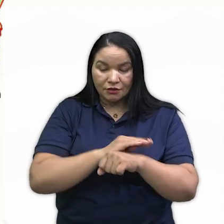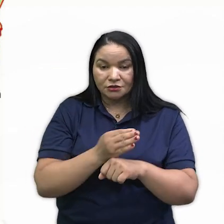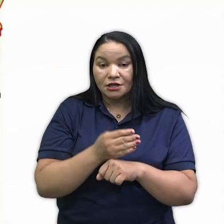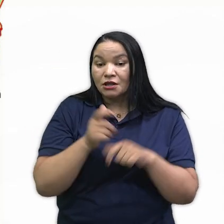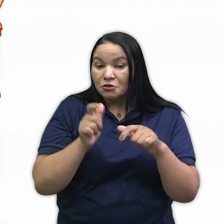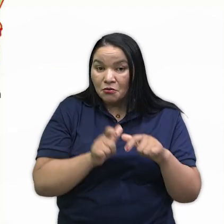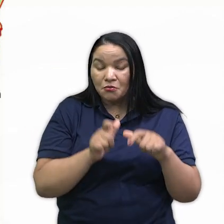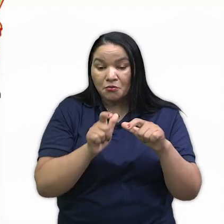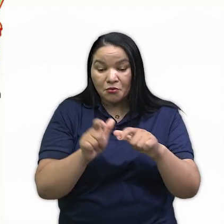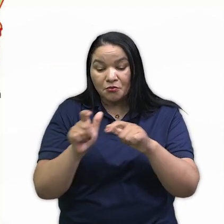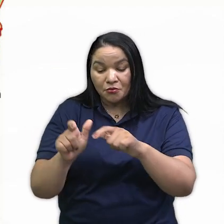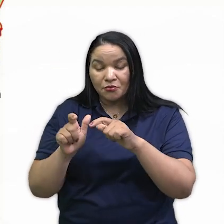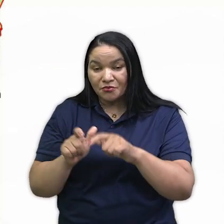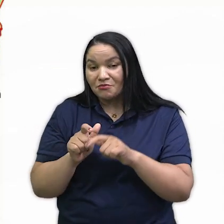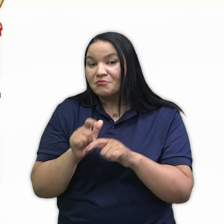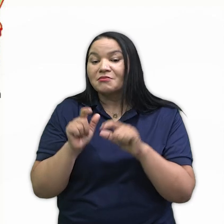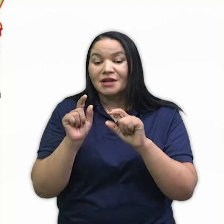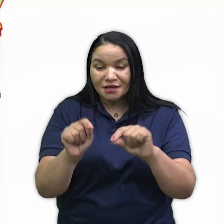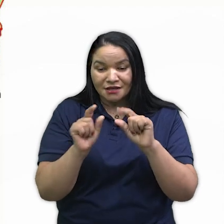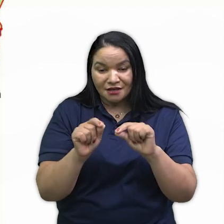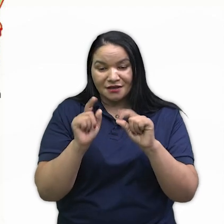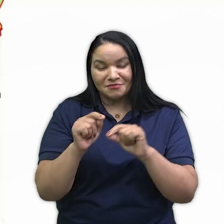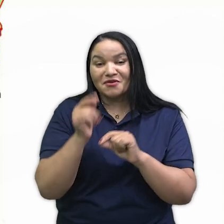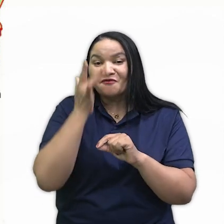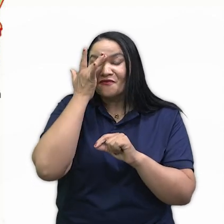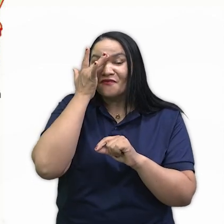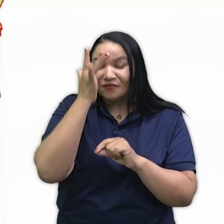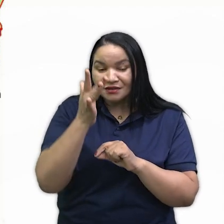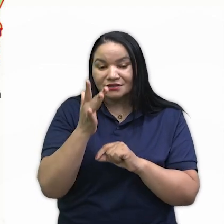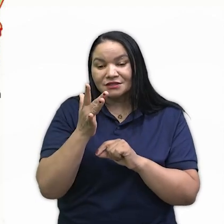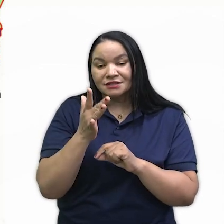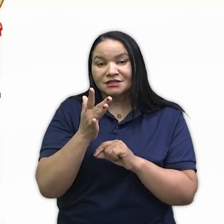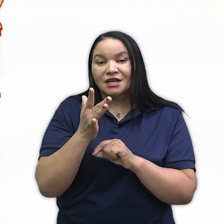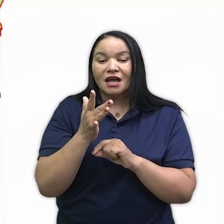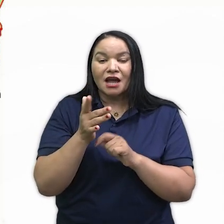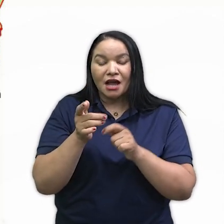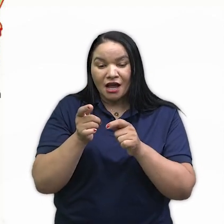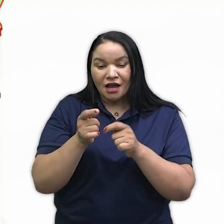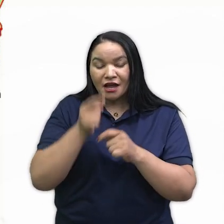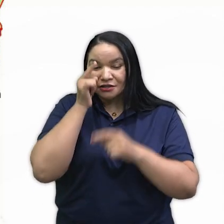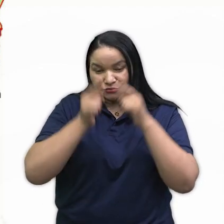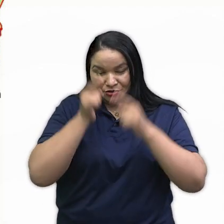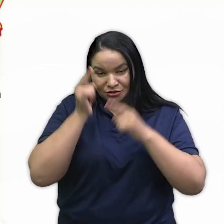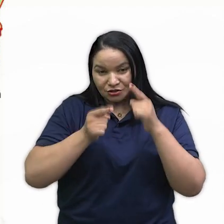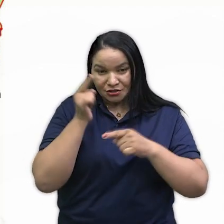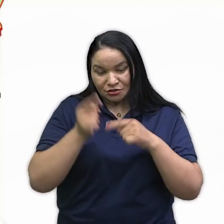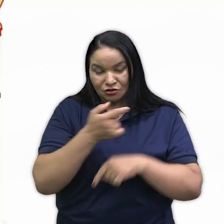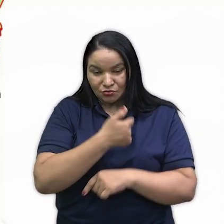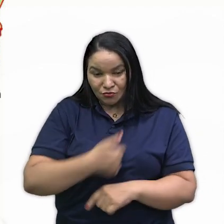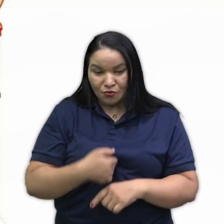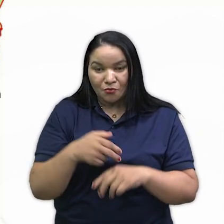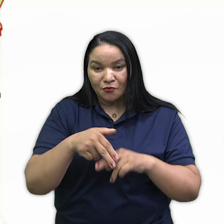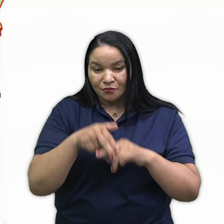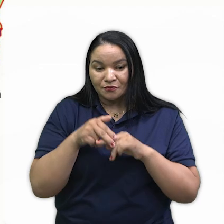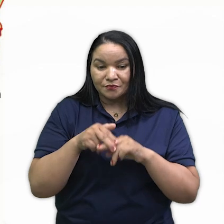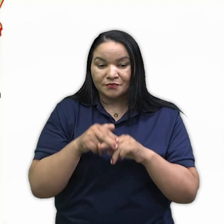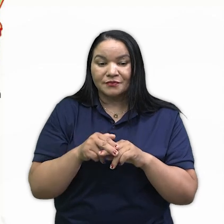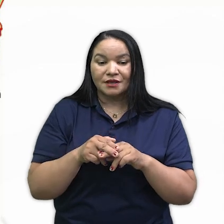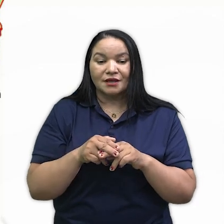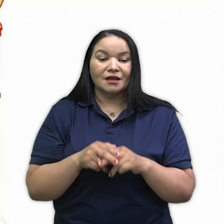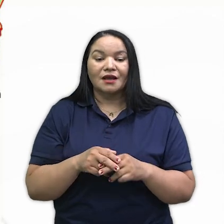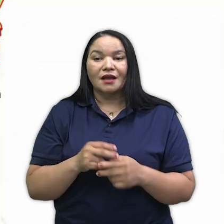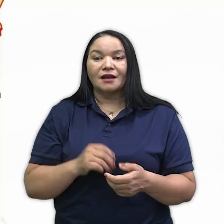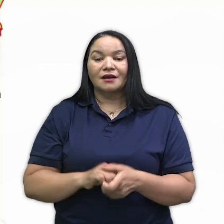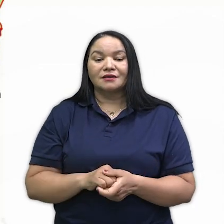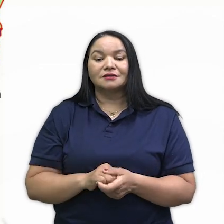é feita para facilitar a administração pública através do que nós chamamos de políticas